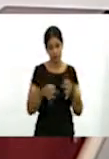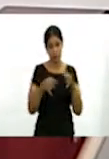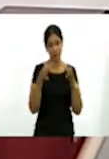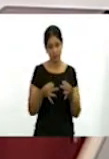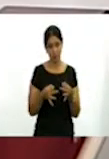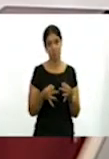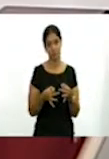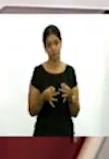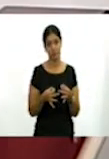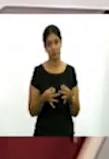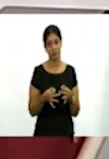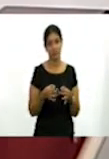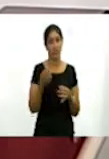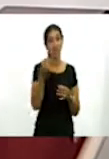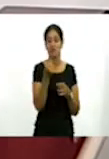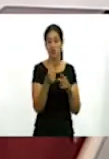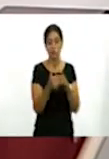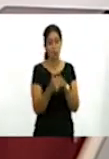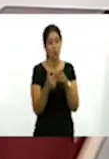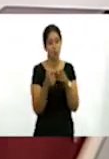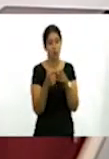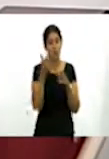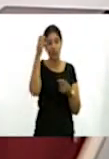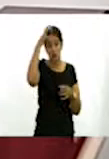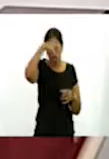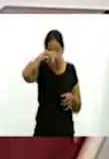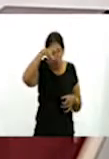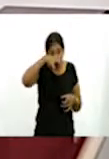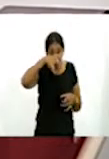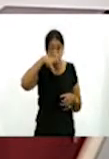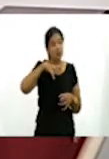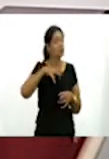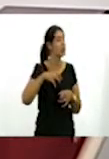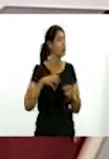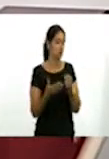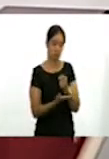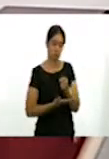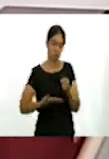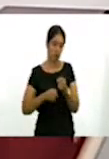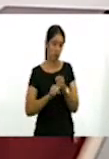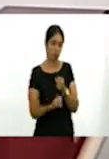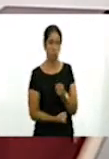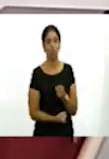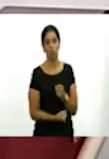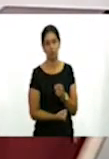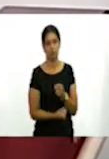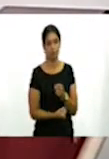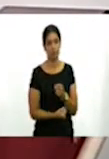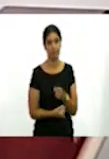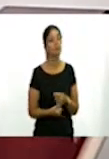primeiro a segunda chuva a chuva em filtra história volta seu buraco não tem não tem boca